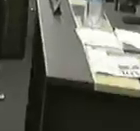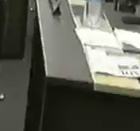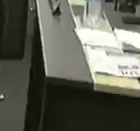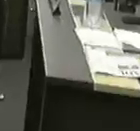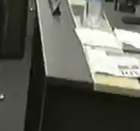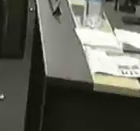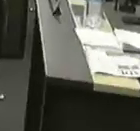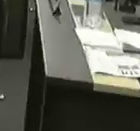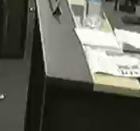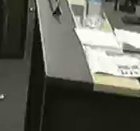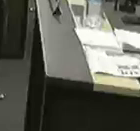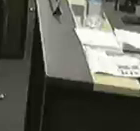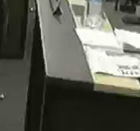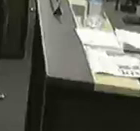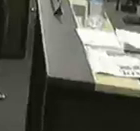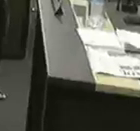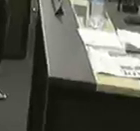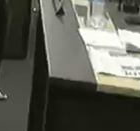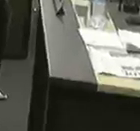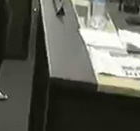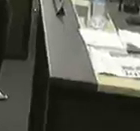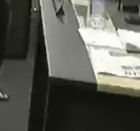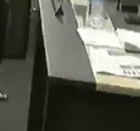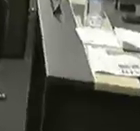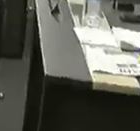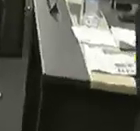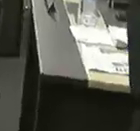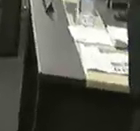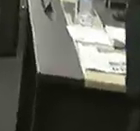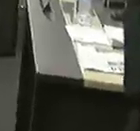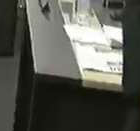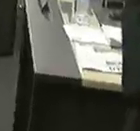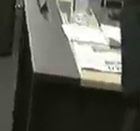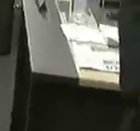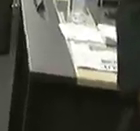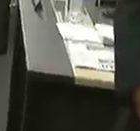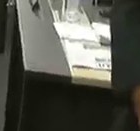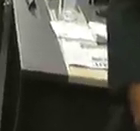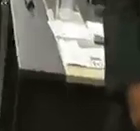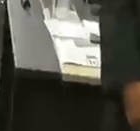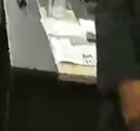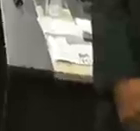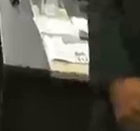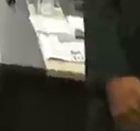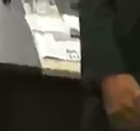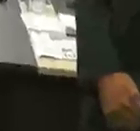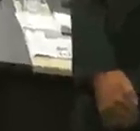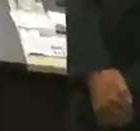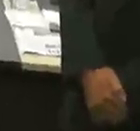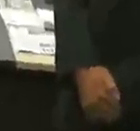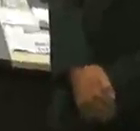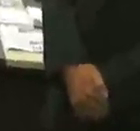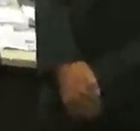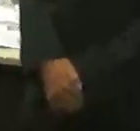a pouco eu passo a lista, e um que dispõe sobre estruturação organizacional da Prefeitura Municipal de